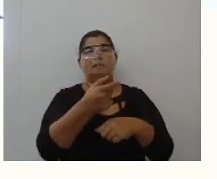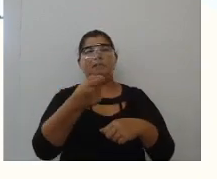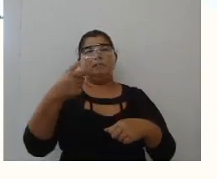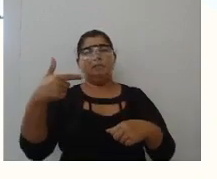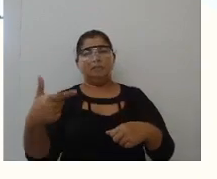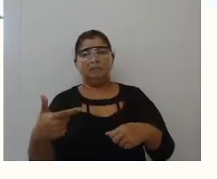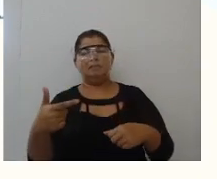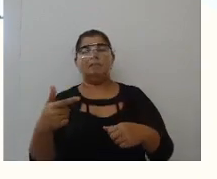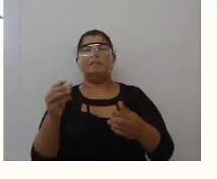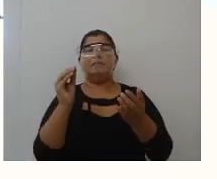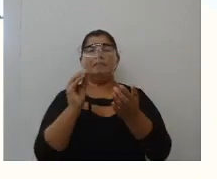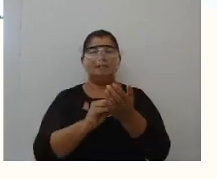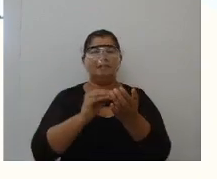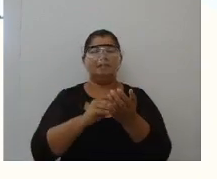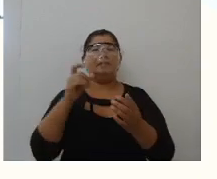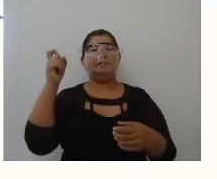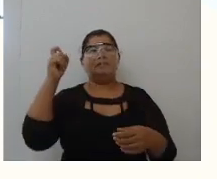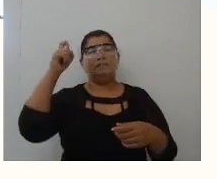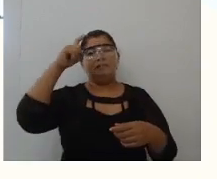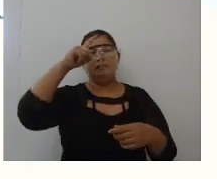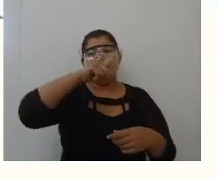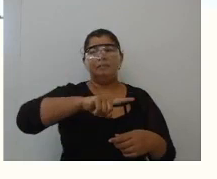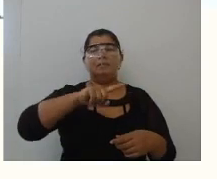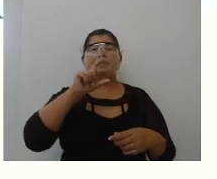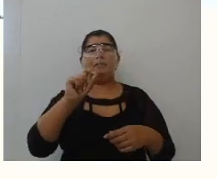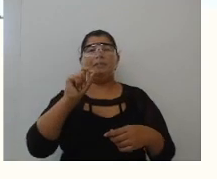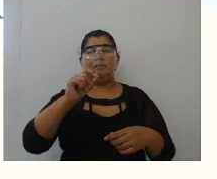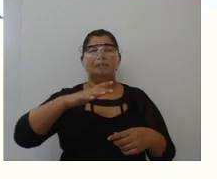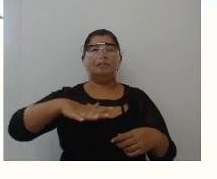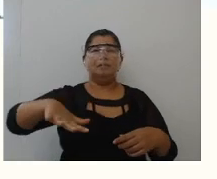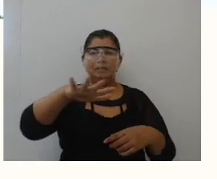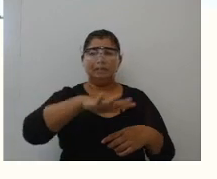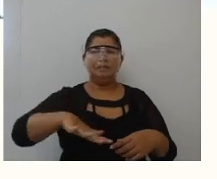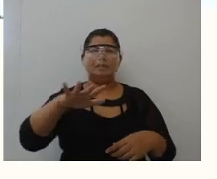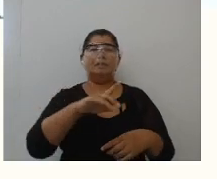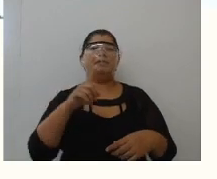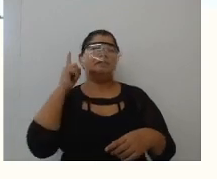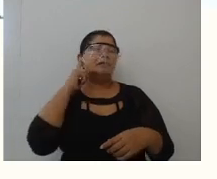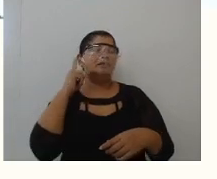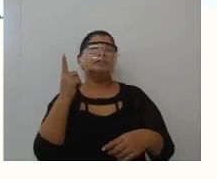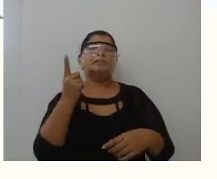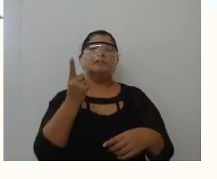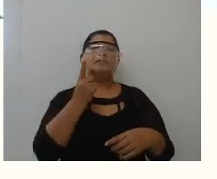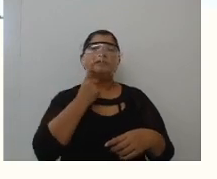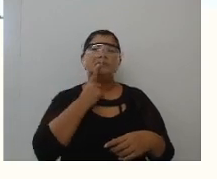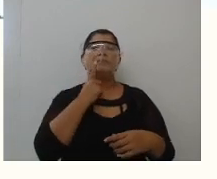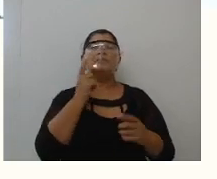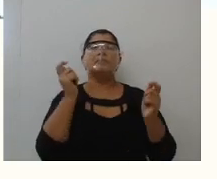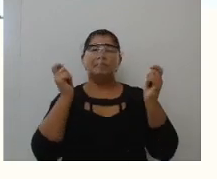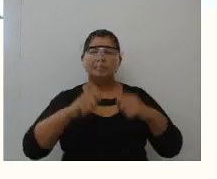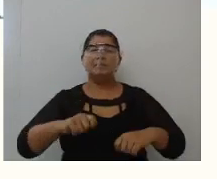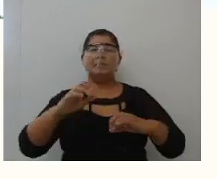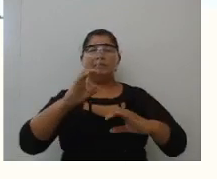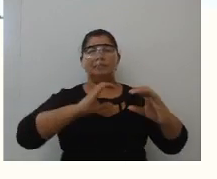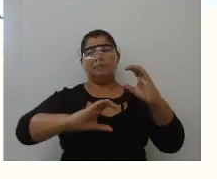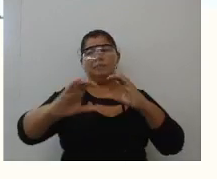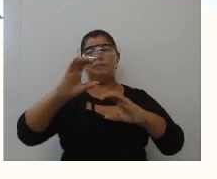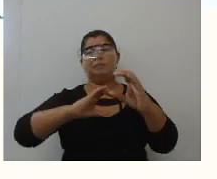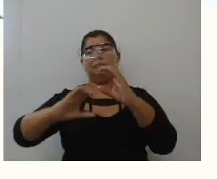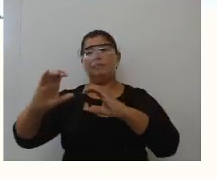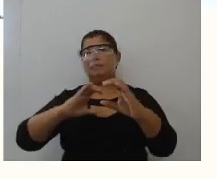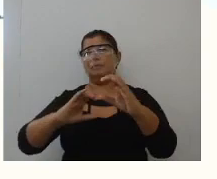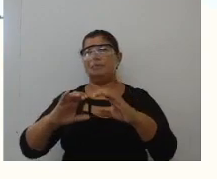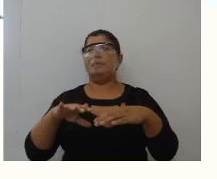uma vasta dificuldade para que os cidadãos que possuem deficiência auditiva possam se comunicar. Percebam,